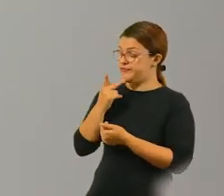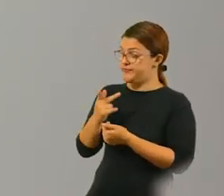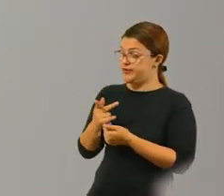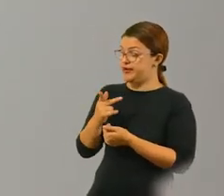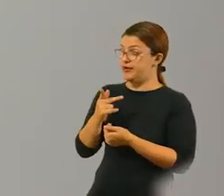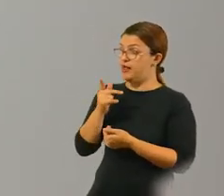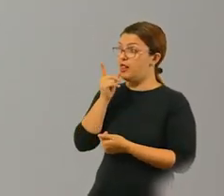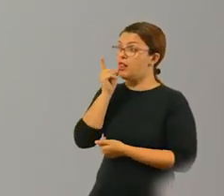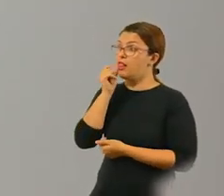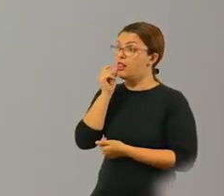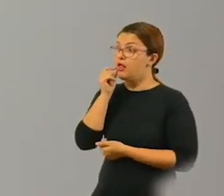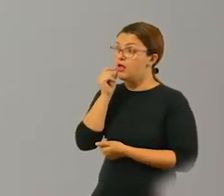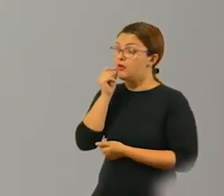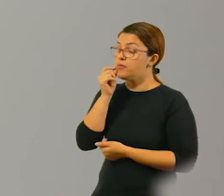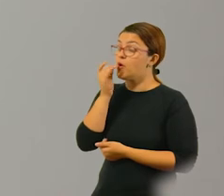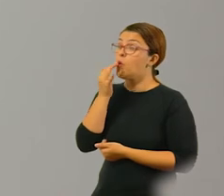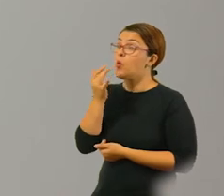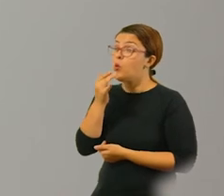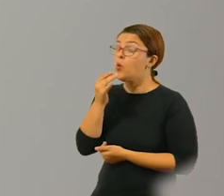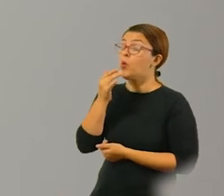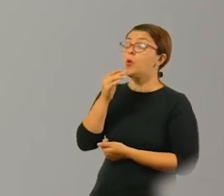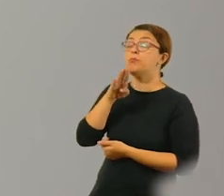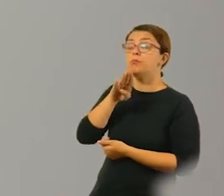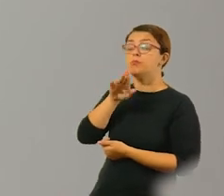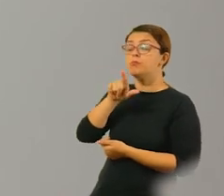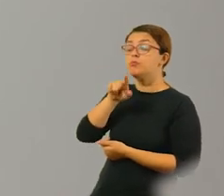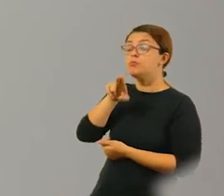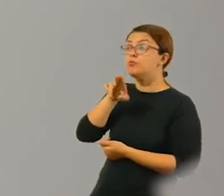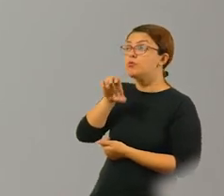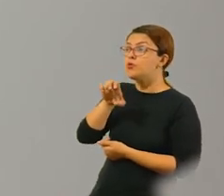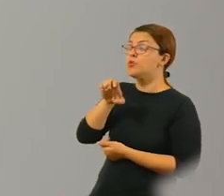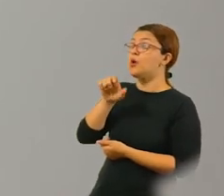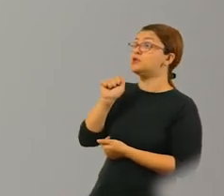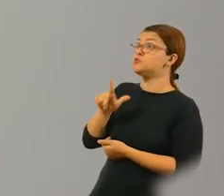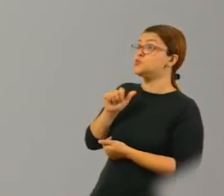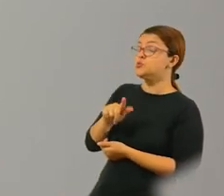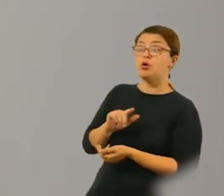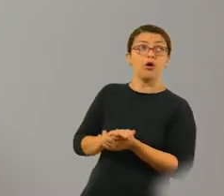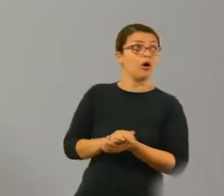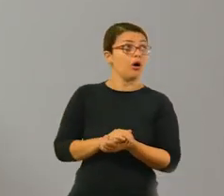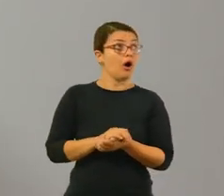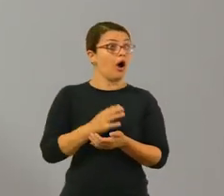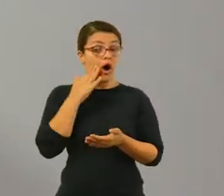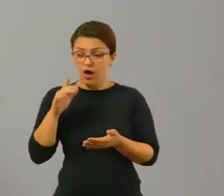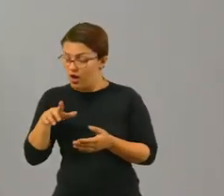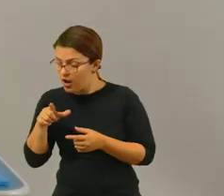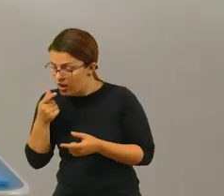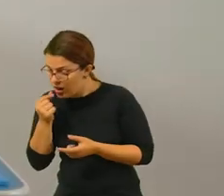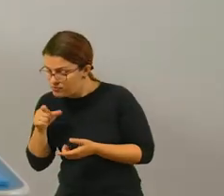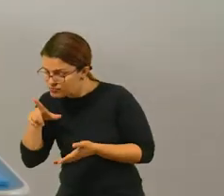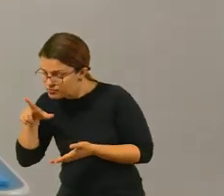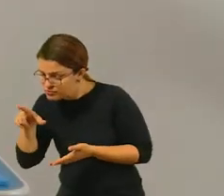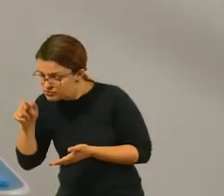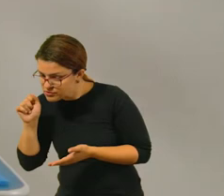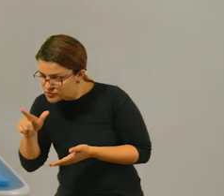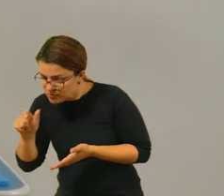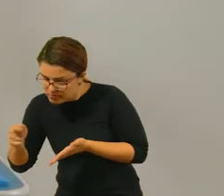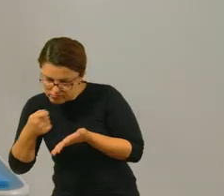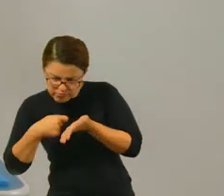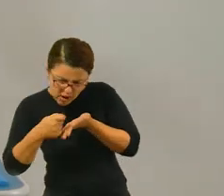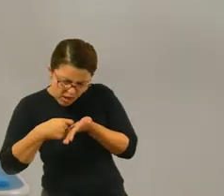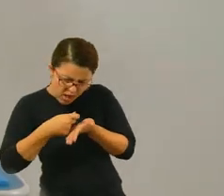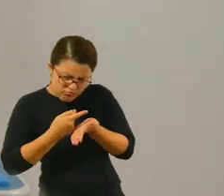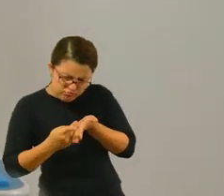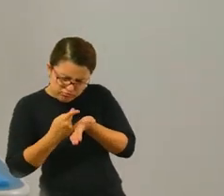Por exemplo, agora todo mundo pegue o lápis da cor blue. Ah, tá aqui.